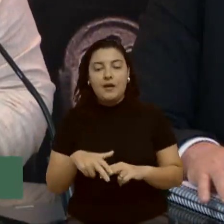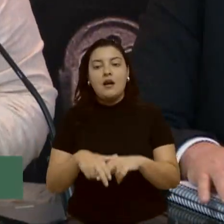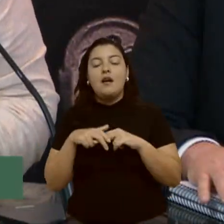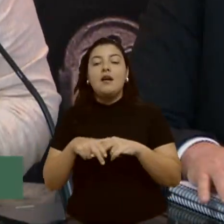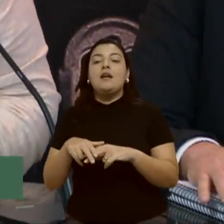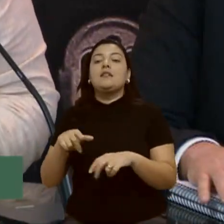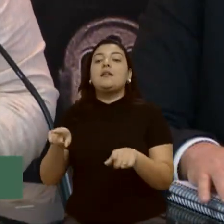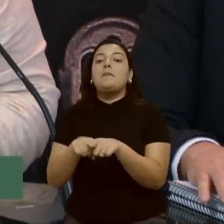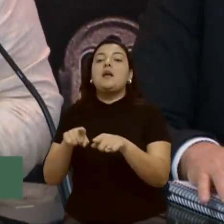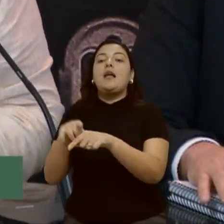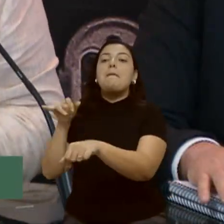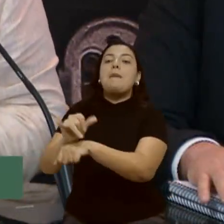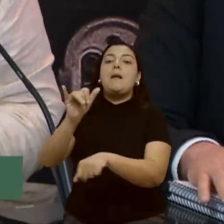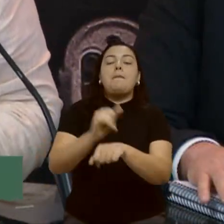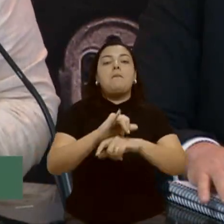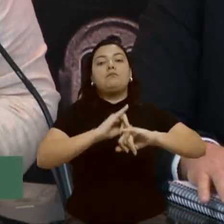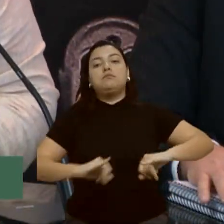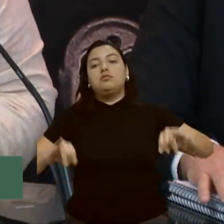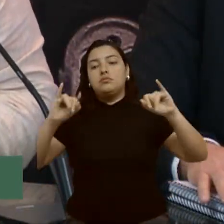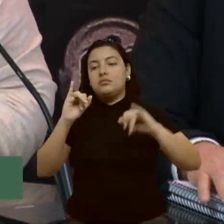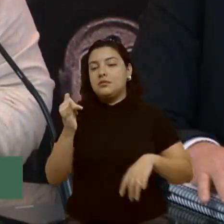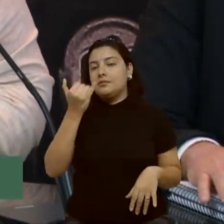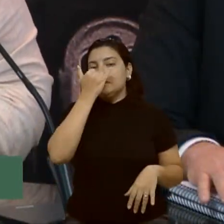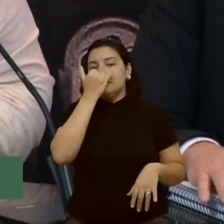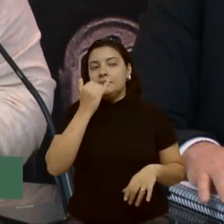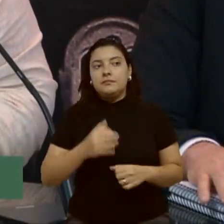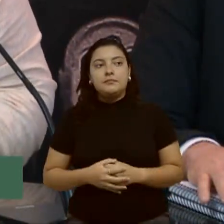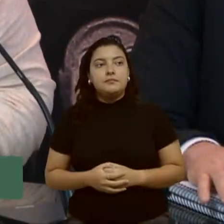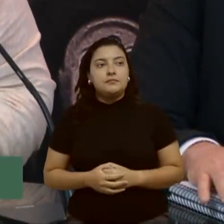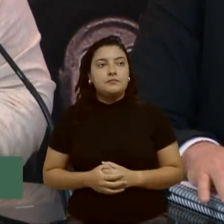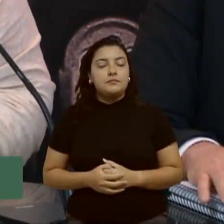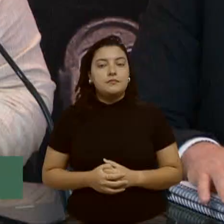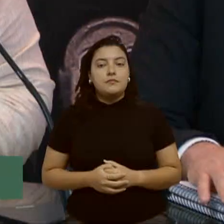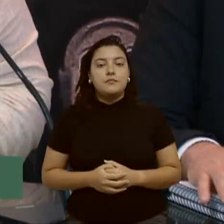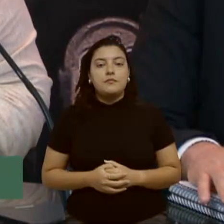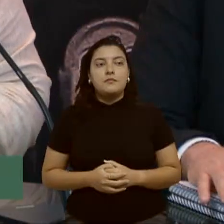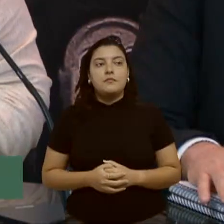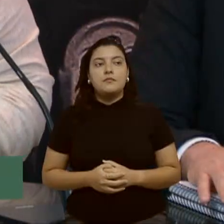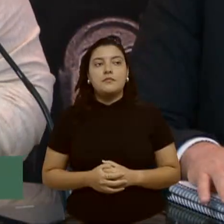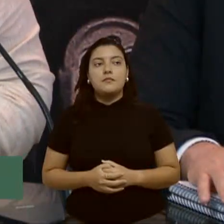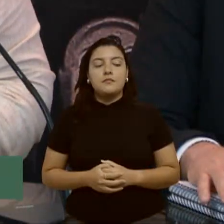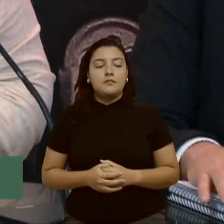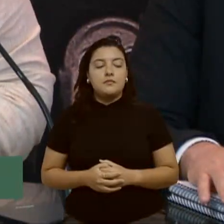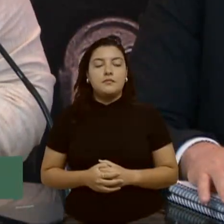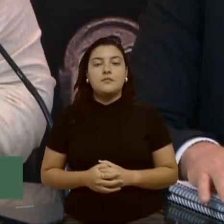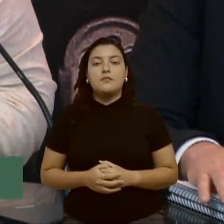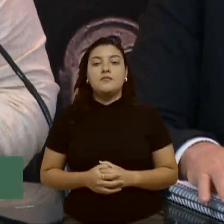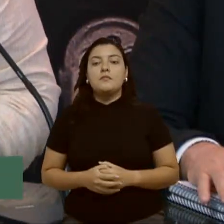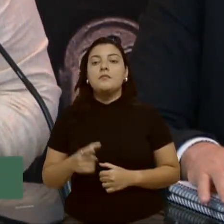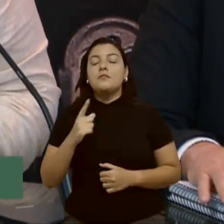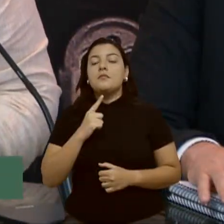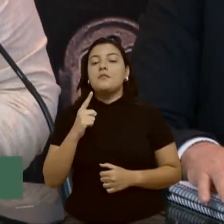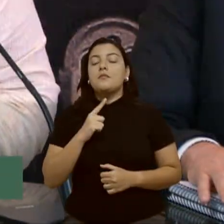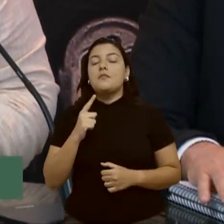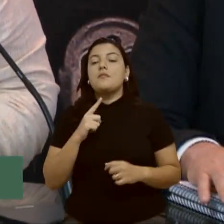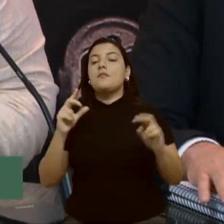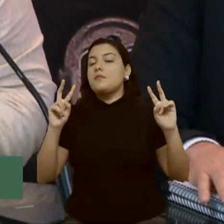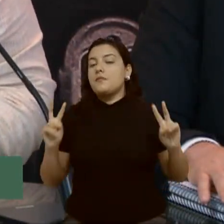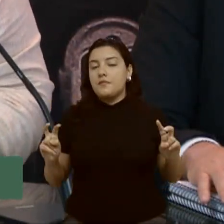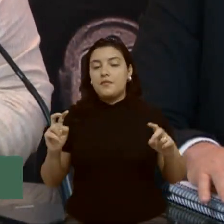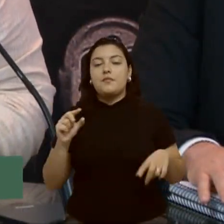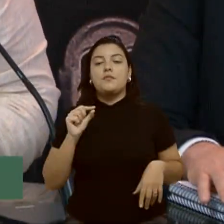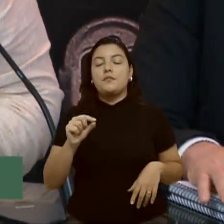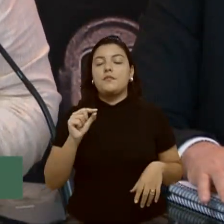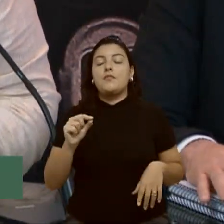enganosa, acho que aumentou aqui o volume, né? Tá melhor, né? Publicidade enganosa, a recusa em cumprir